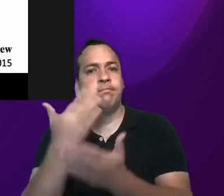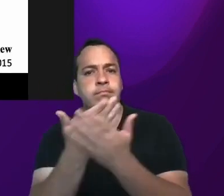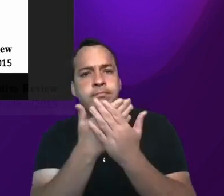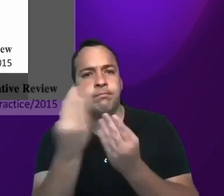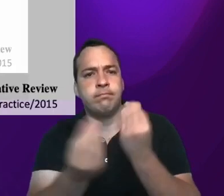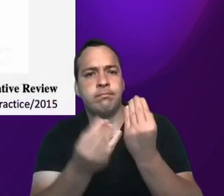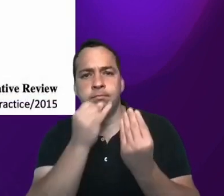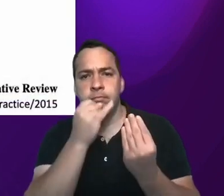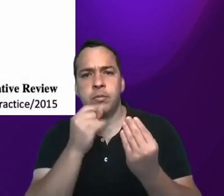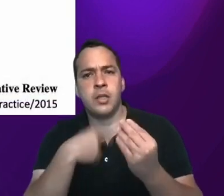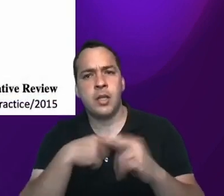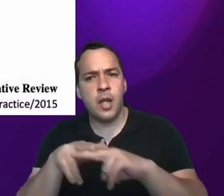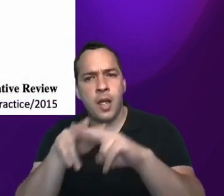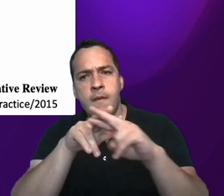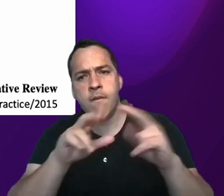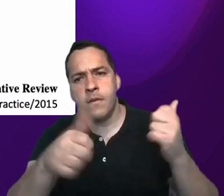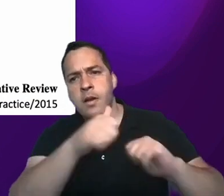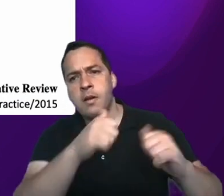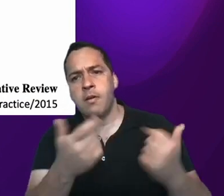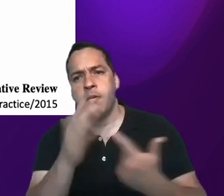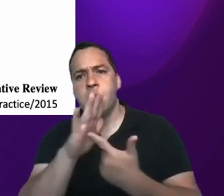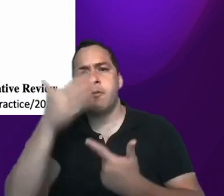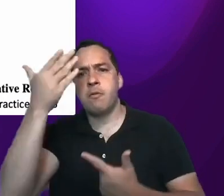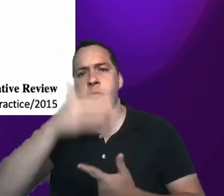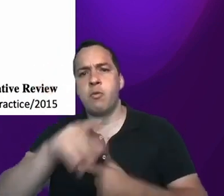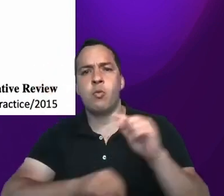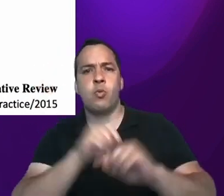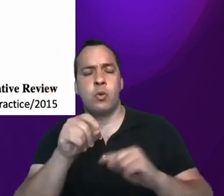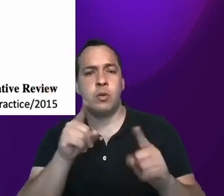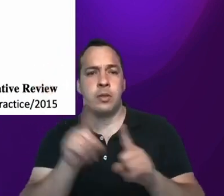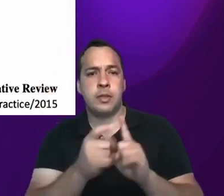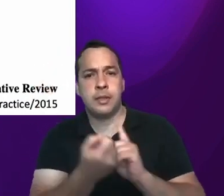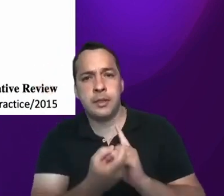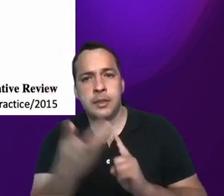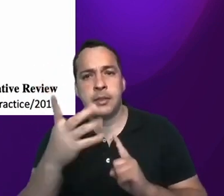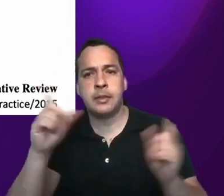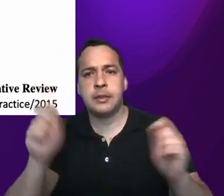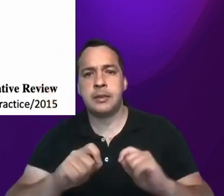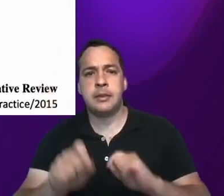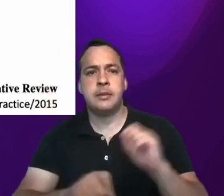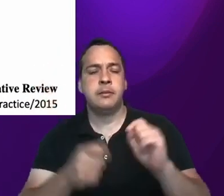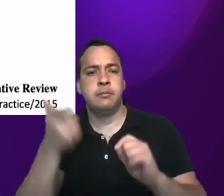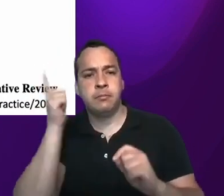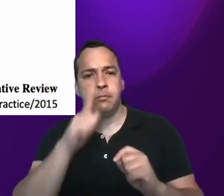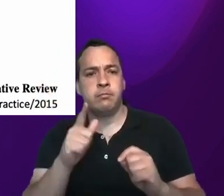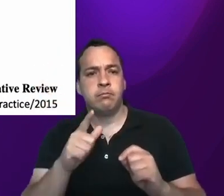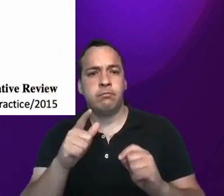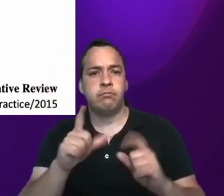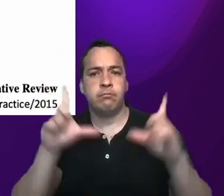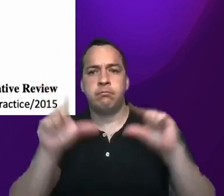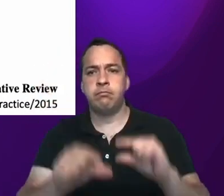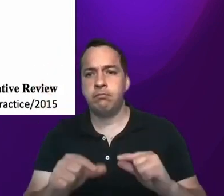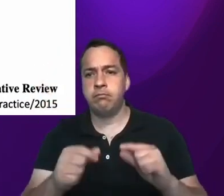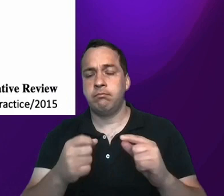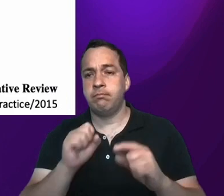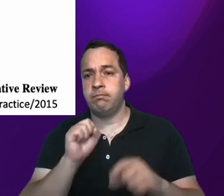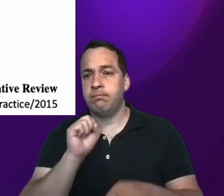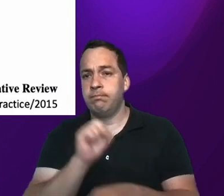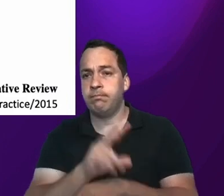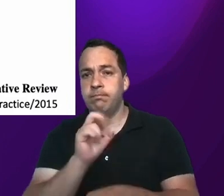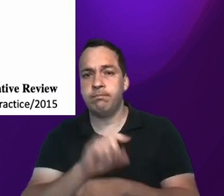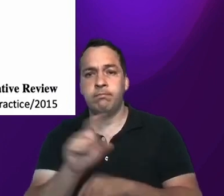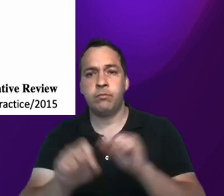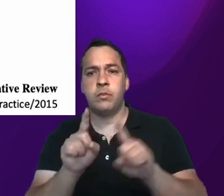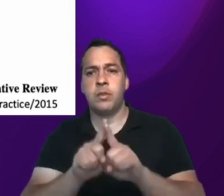uma revisão, que mostram, né, esses várias possibilidades de efeitos antioxidantes e anti-inflamatórios da